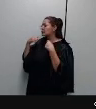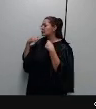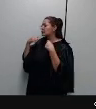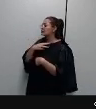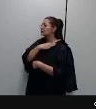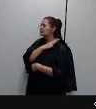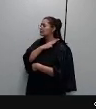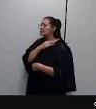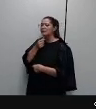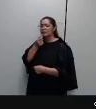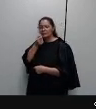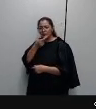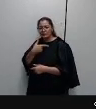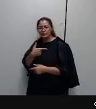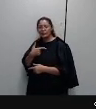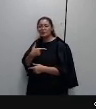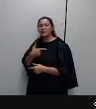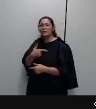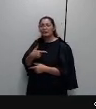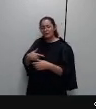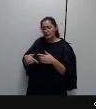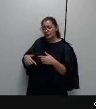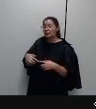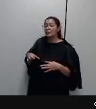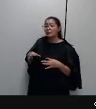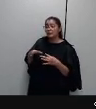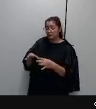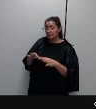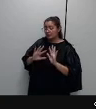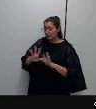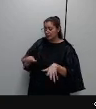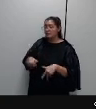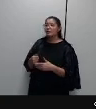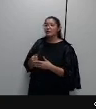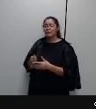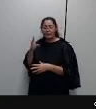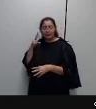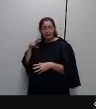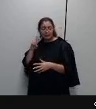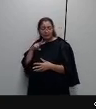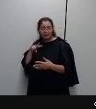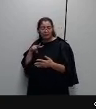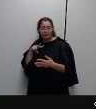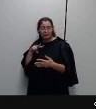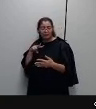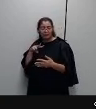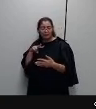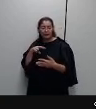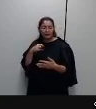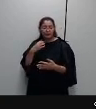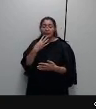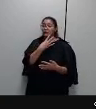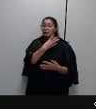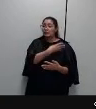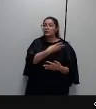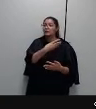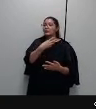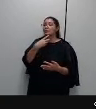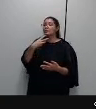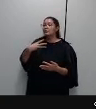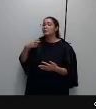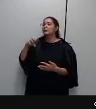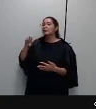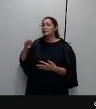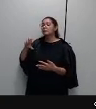o tribunal local de fato ele considera Seixas a sua quarta 35 dias de fato que que